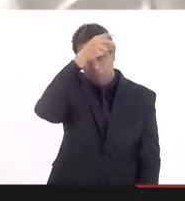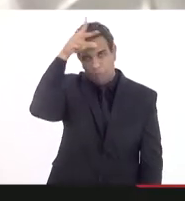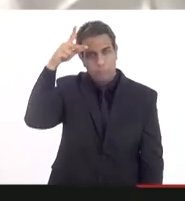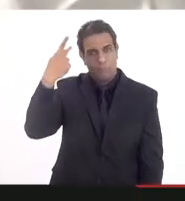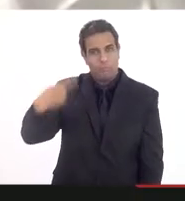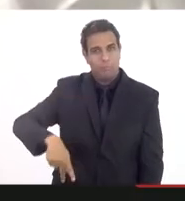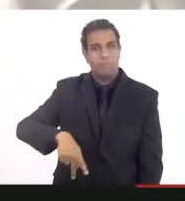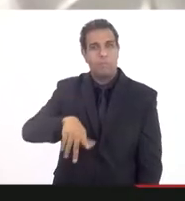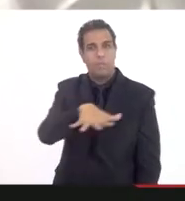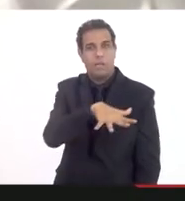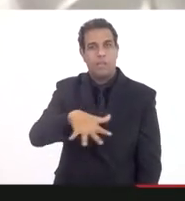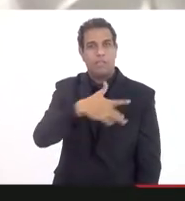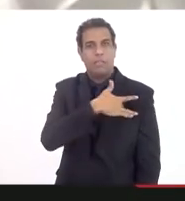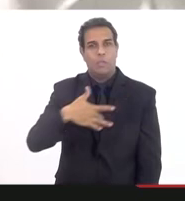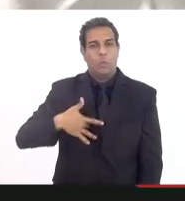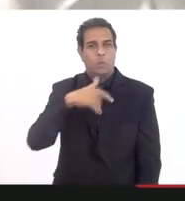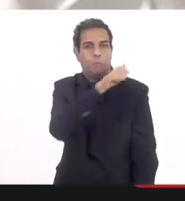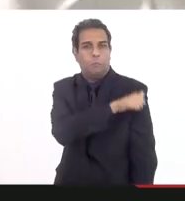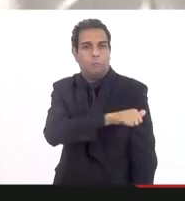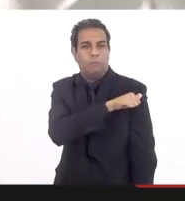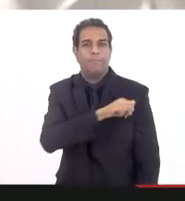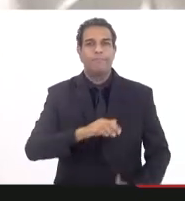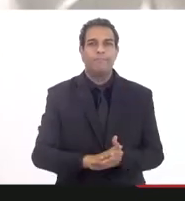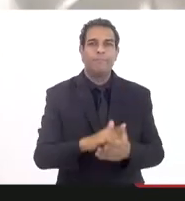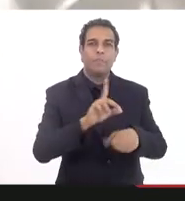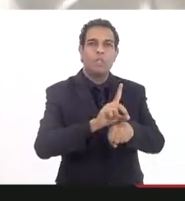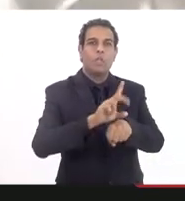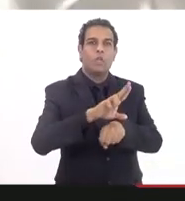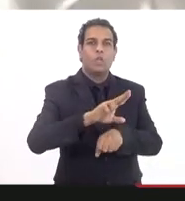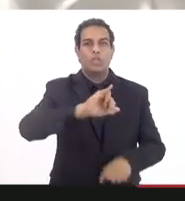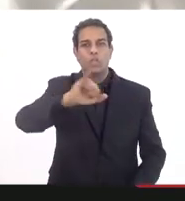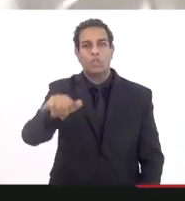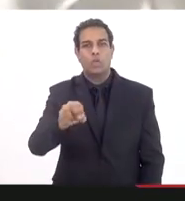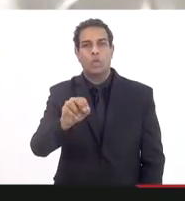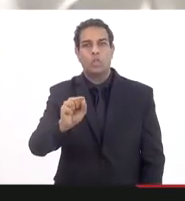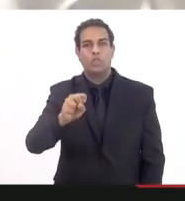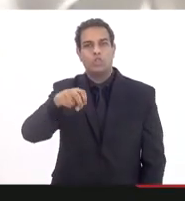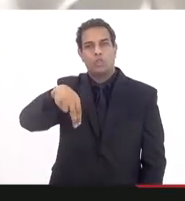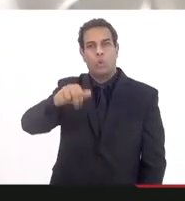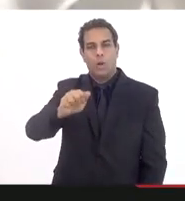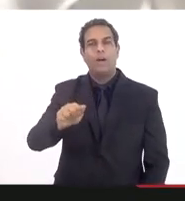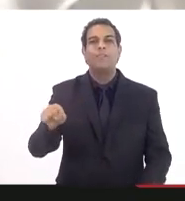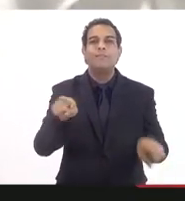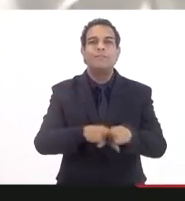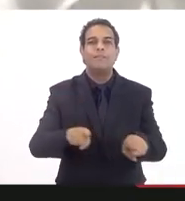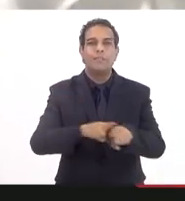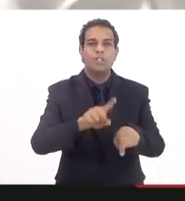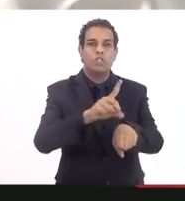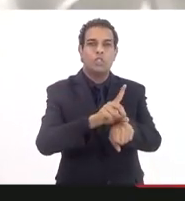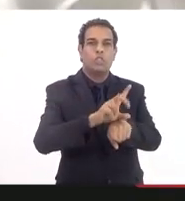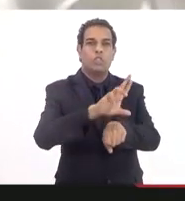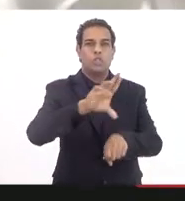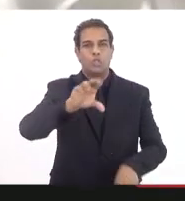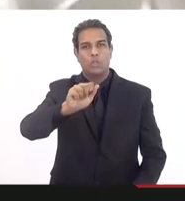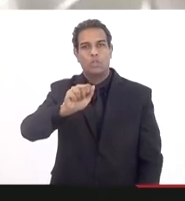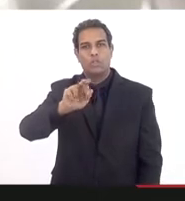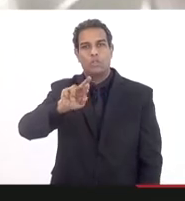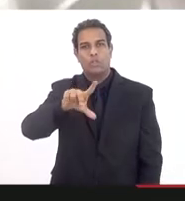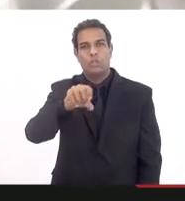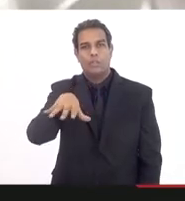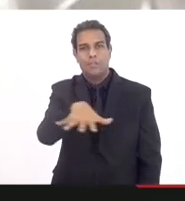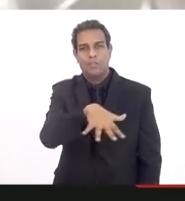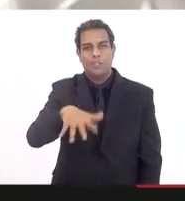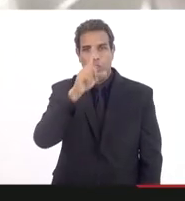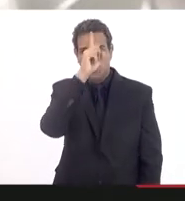do Estado do Rio de Janeiro, da doutora Joana Thyssen e do doutor Carlos Enaldo, do Hospital Santa